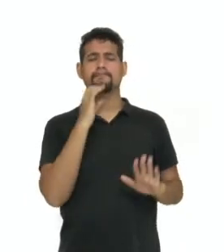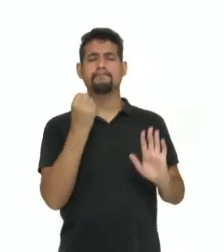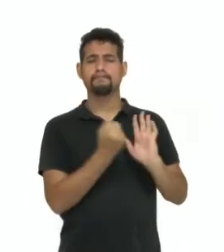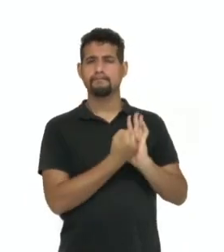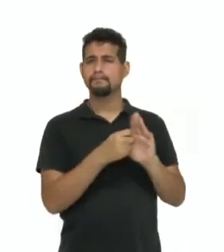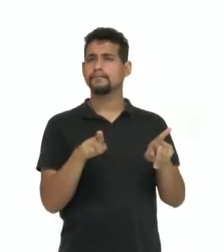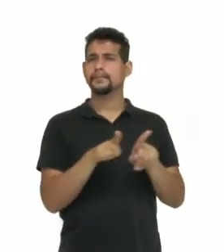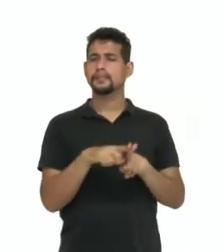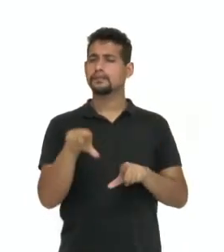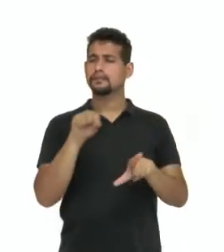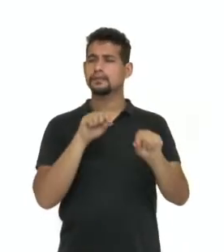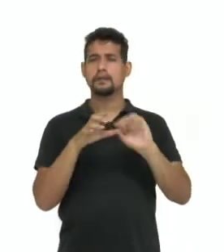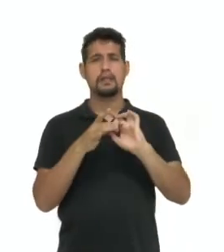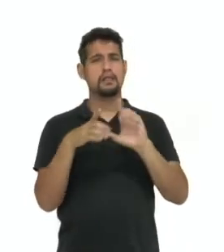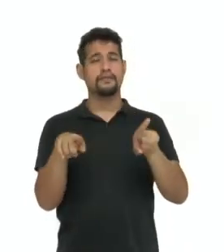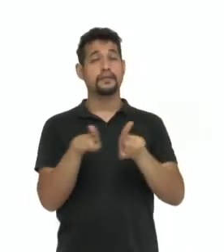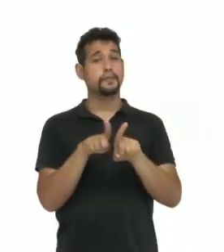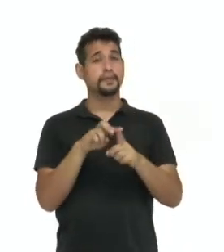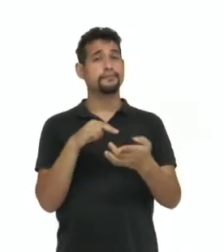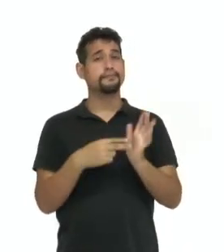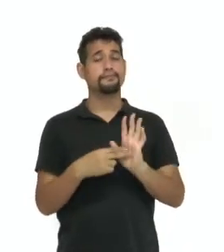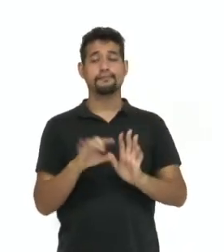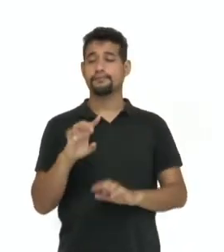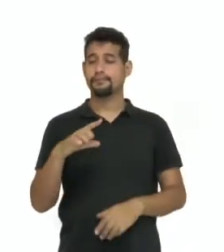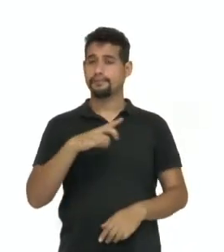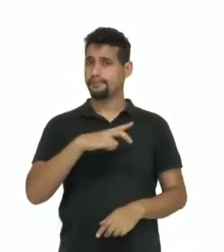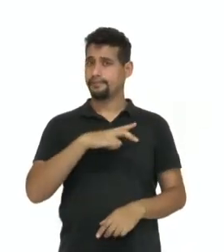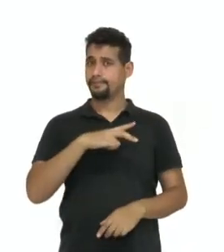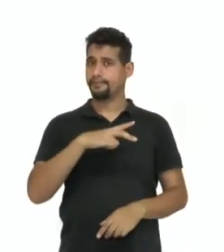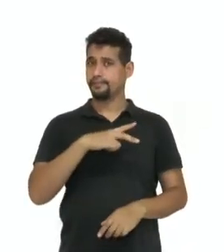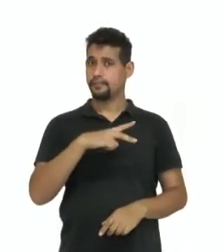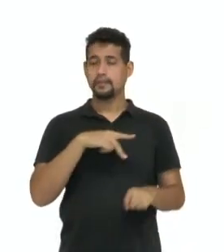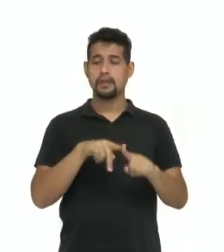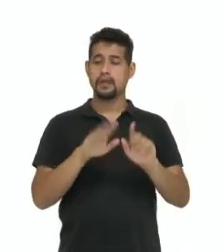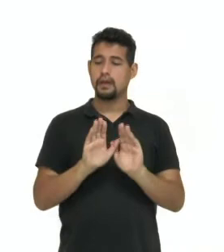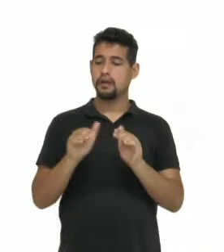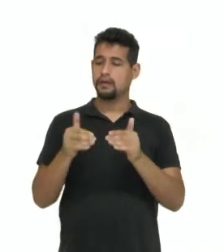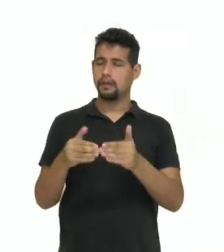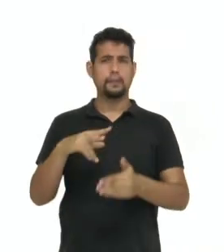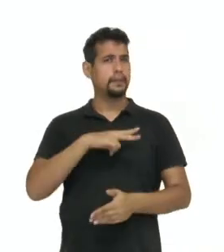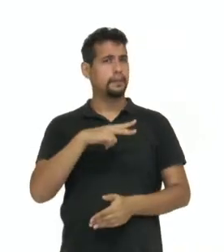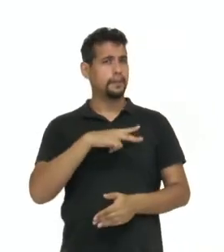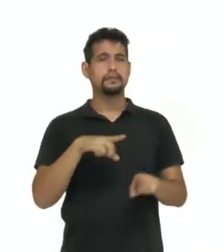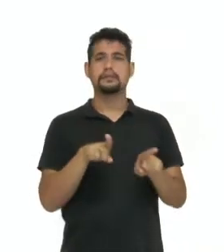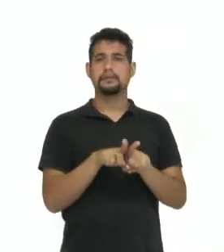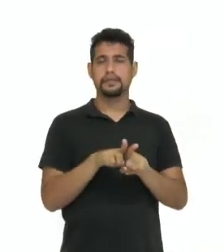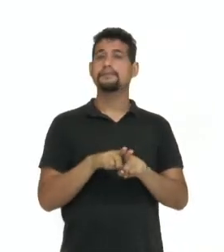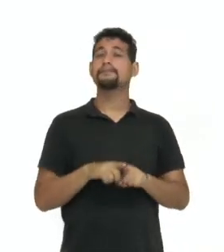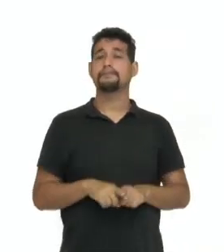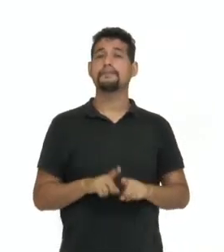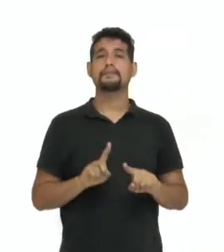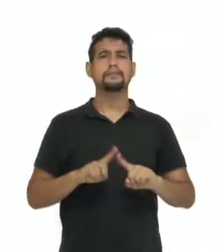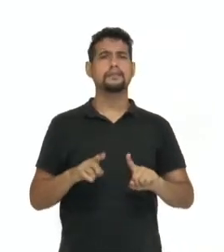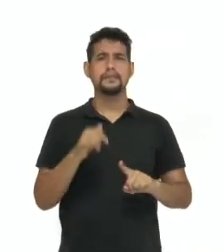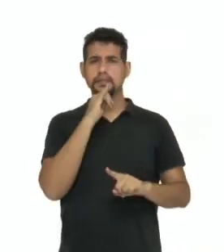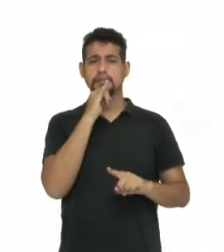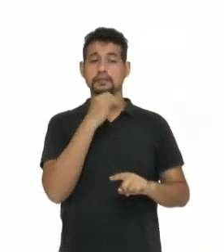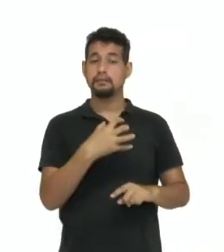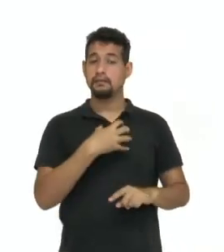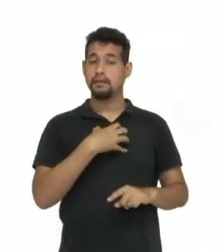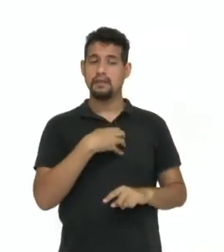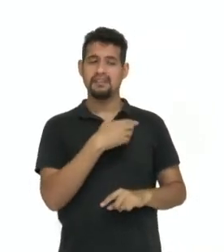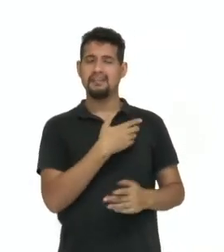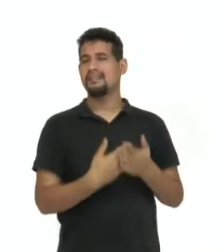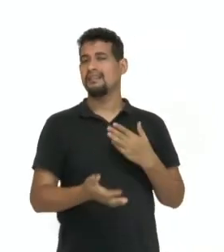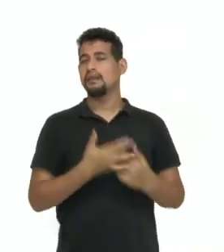por estilo livre, sendo individual, par, equipe, individual, né? Então, nesta forma, tanto